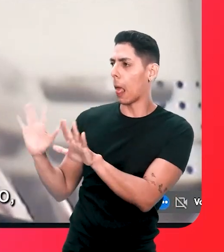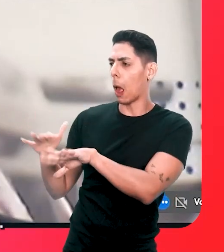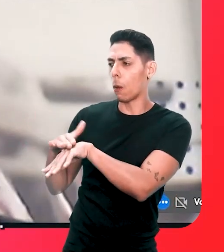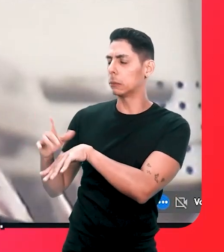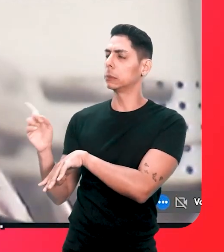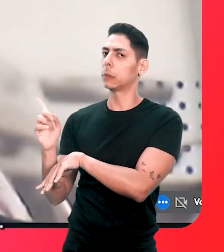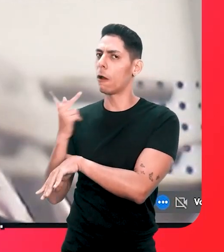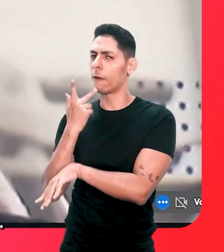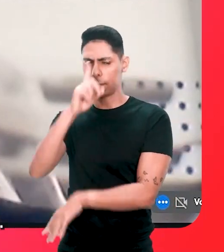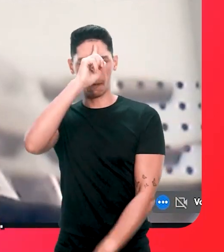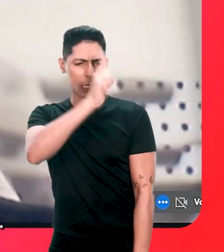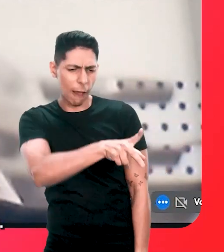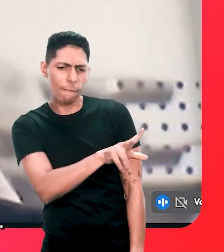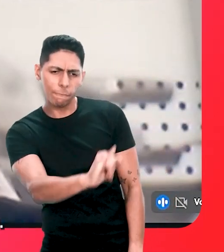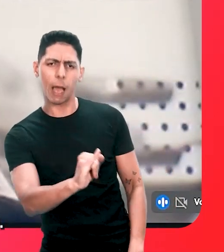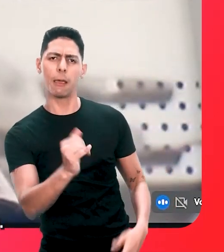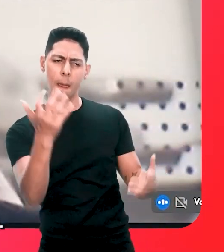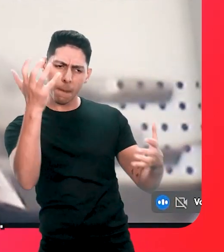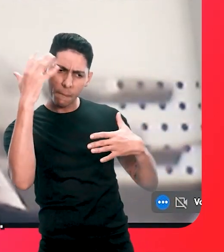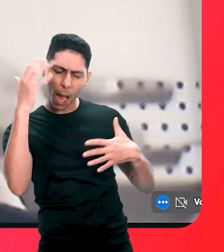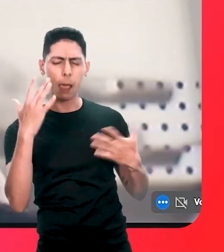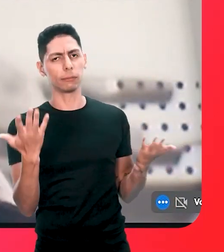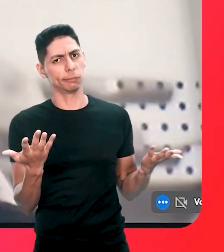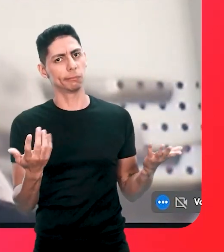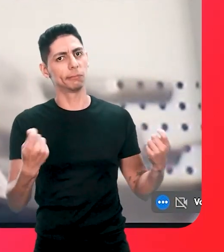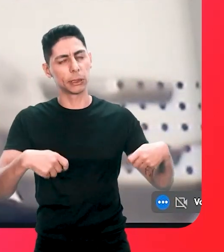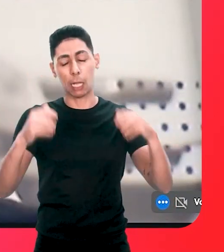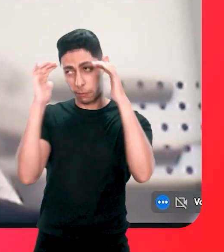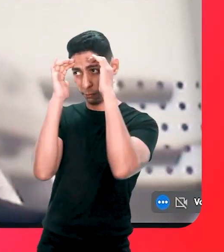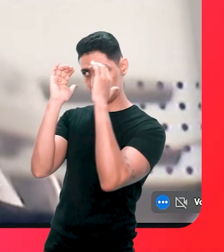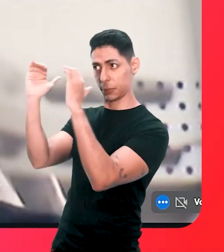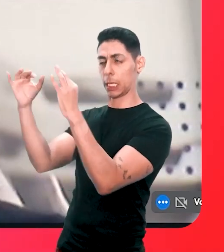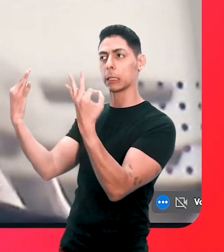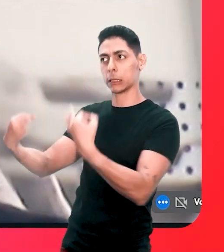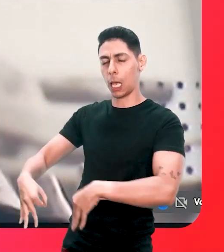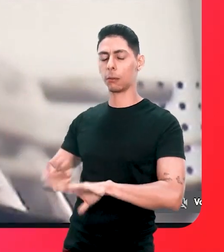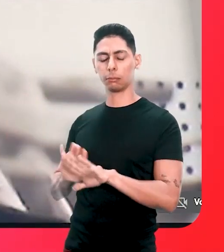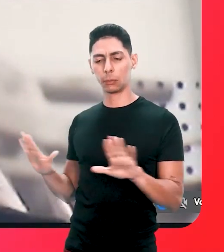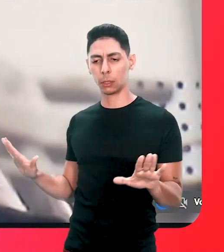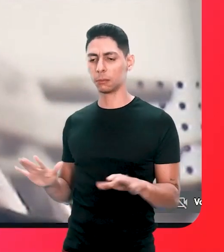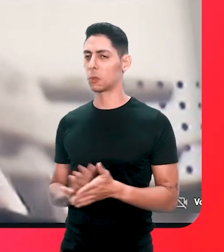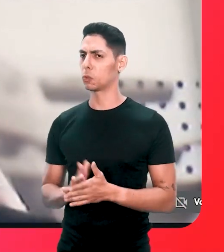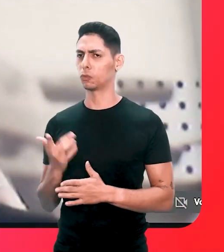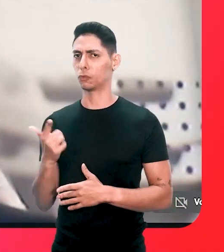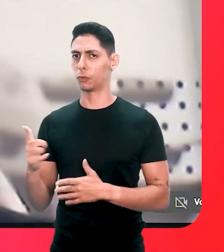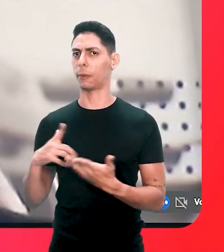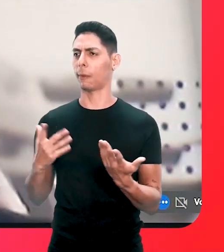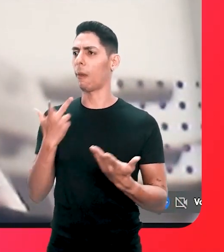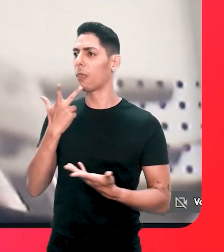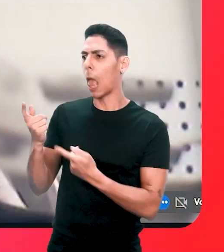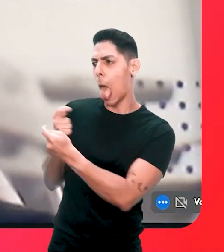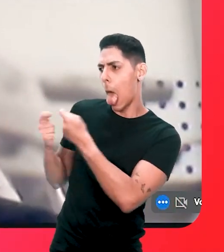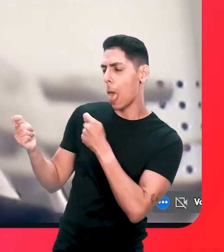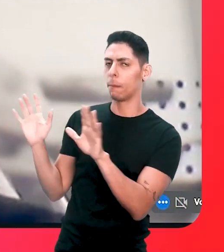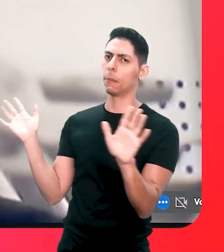entrava em casa, vai tomar banho. Pronto, vai tomar banho, não tem. Não tinha essa.